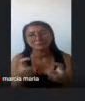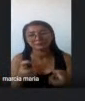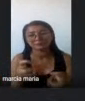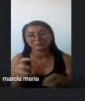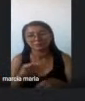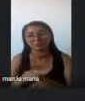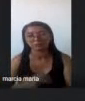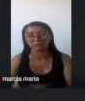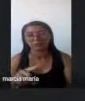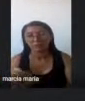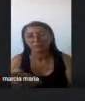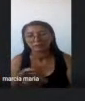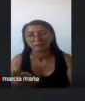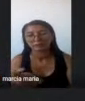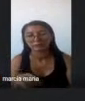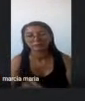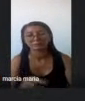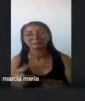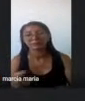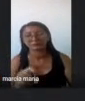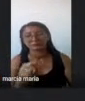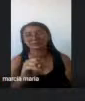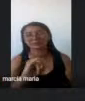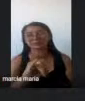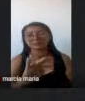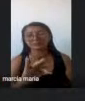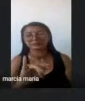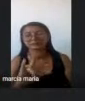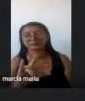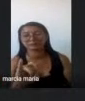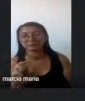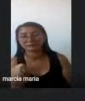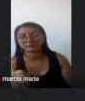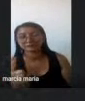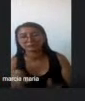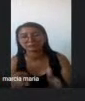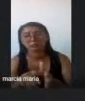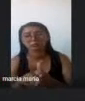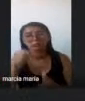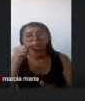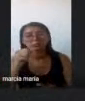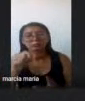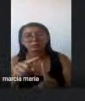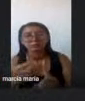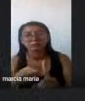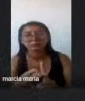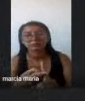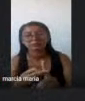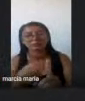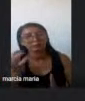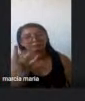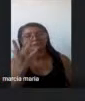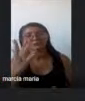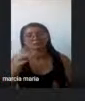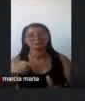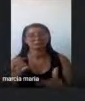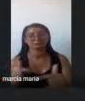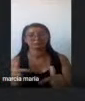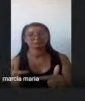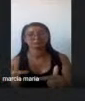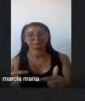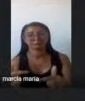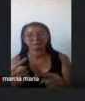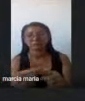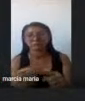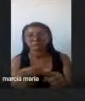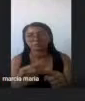a sífilis em gestante torna-se um acesso mais fácil da gente trabalhar, porque a mulher